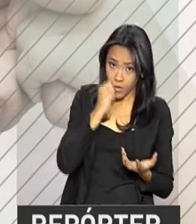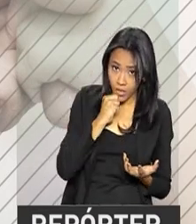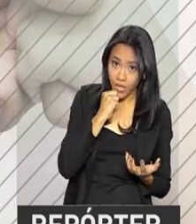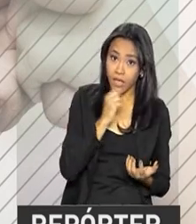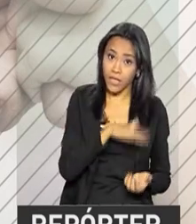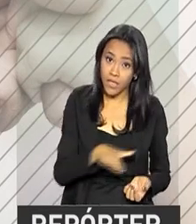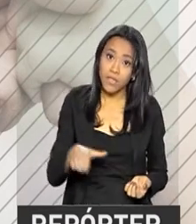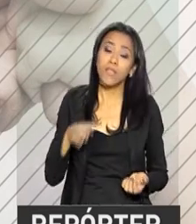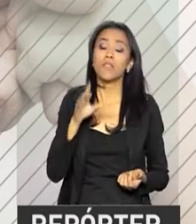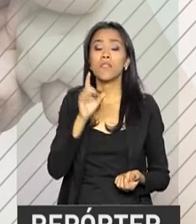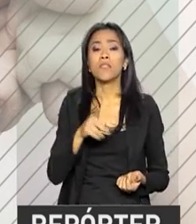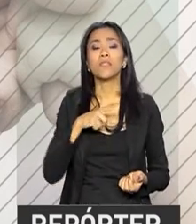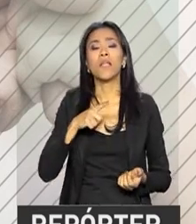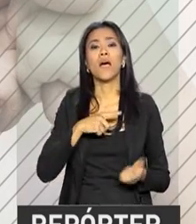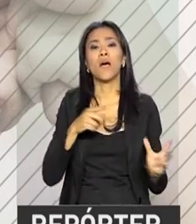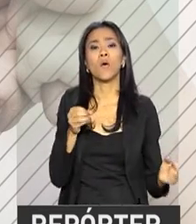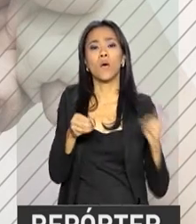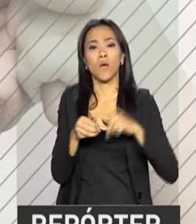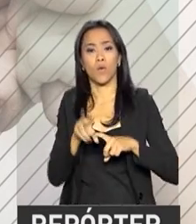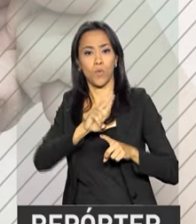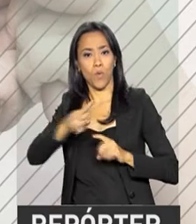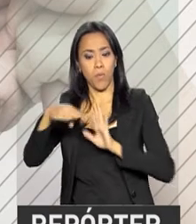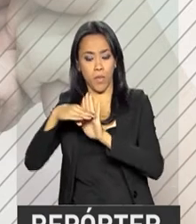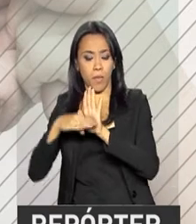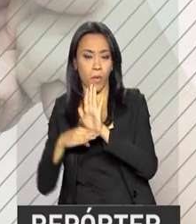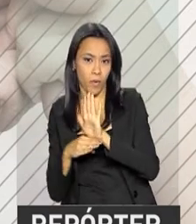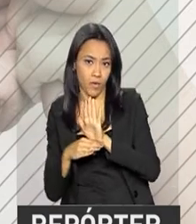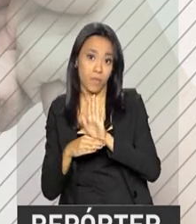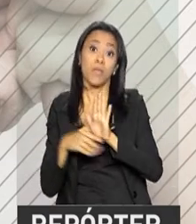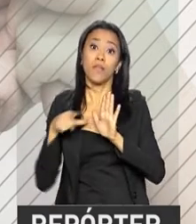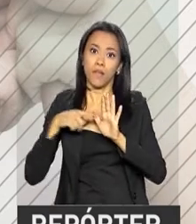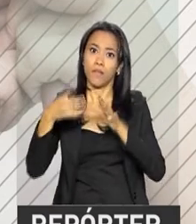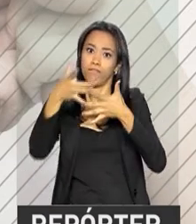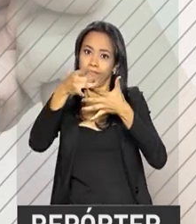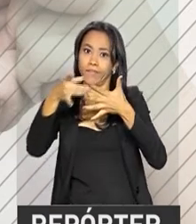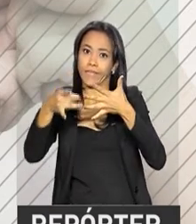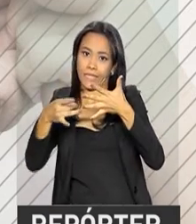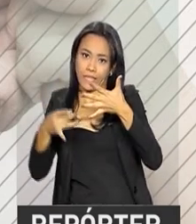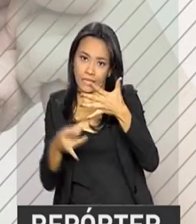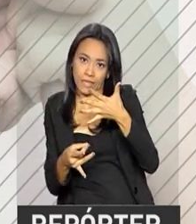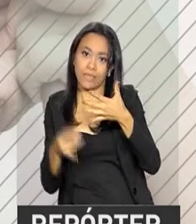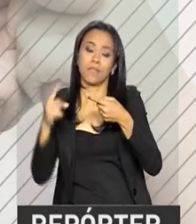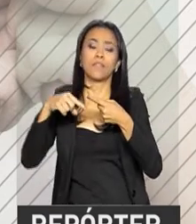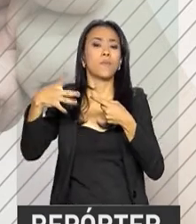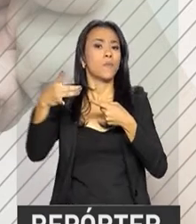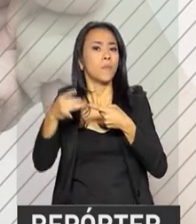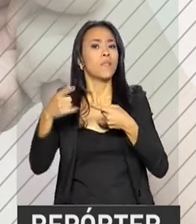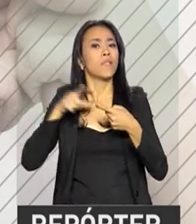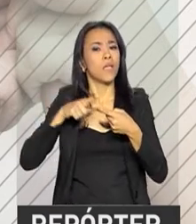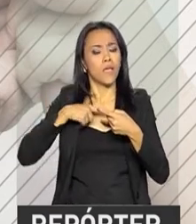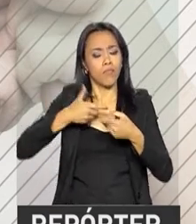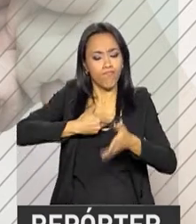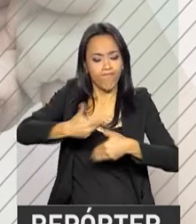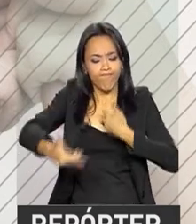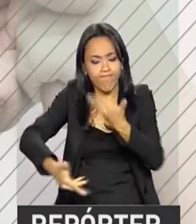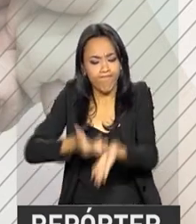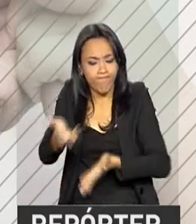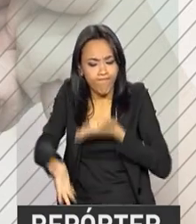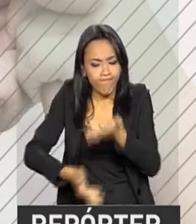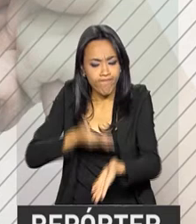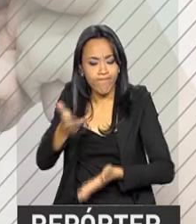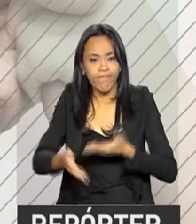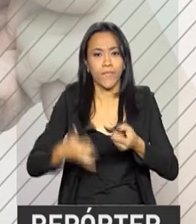programa Família Acolhedora e devem atender aos seguintes critérios: ter disponibilidade afetiva, ter